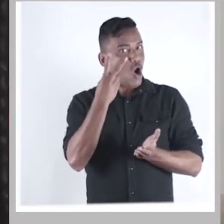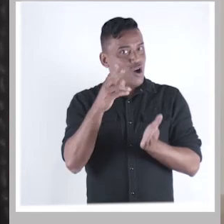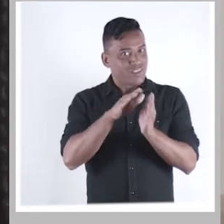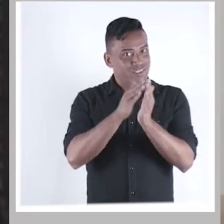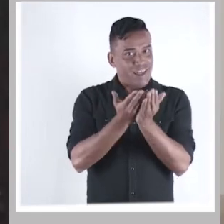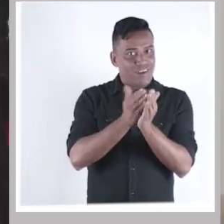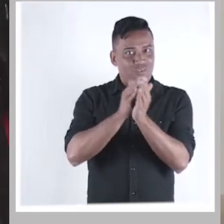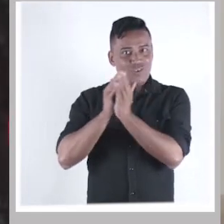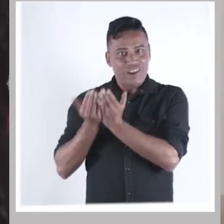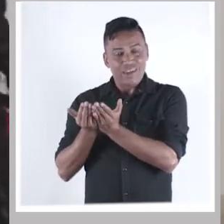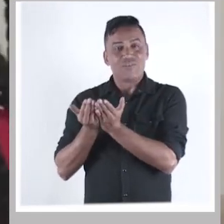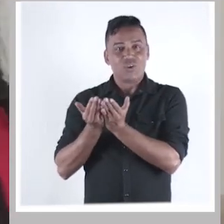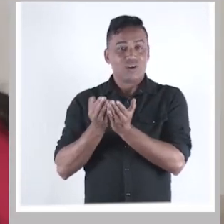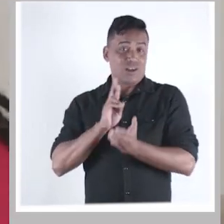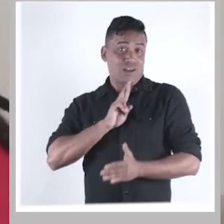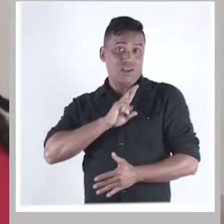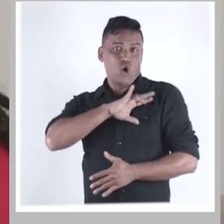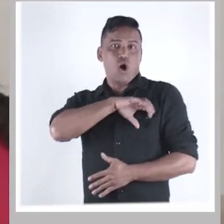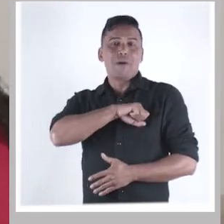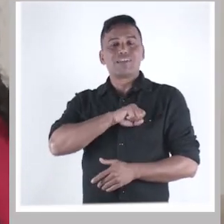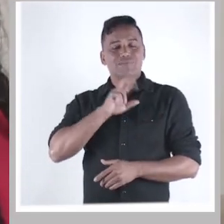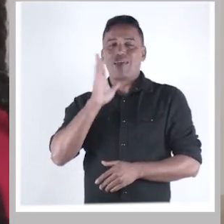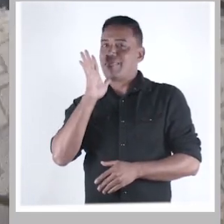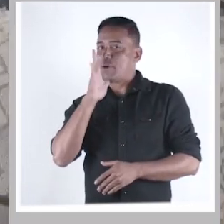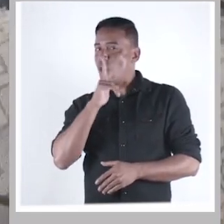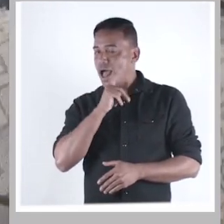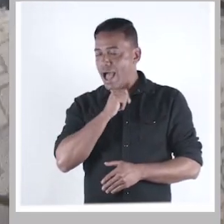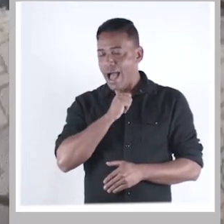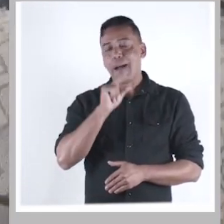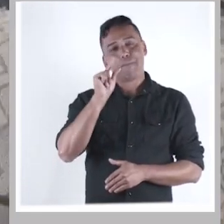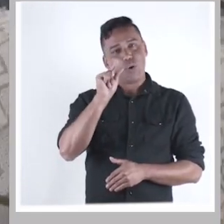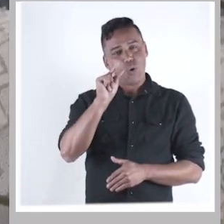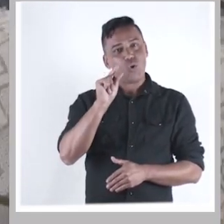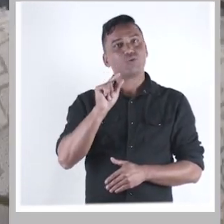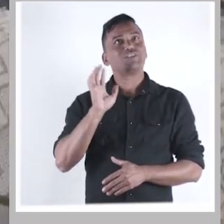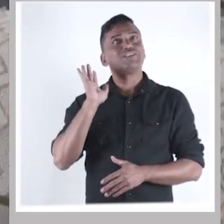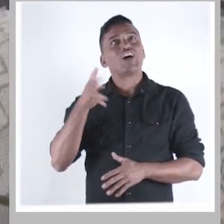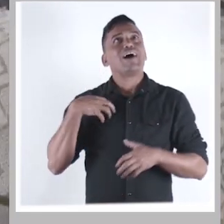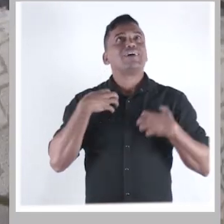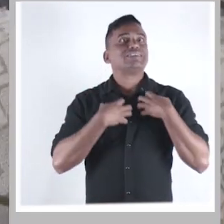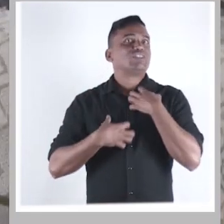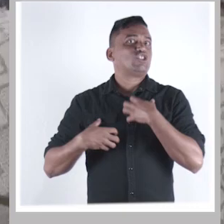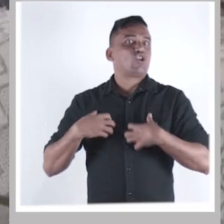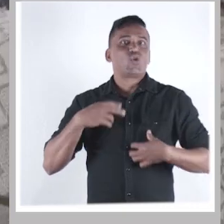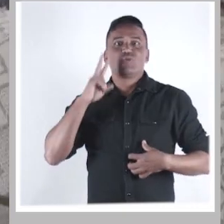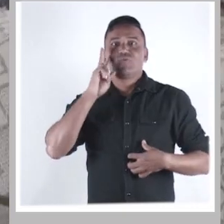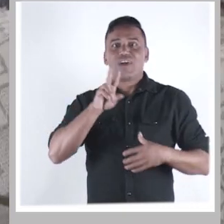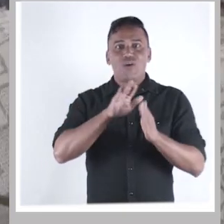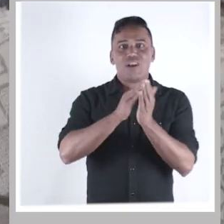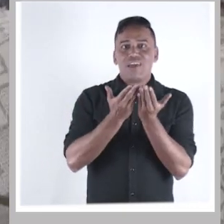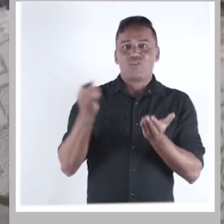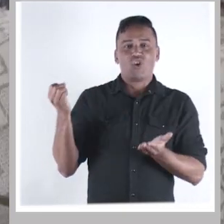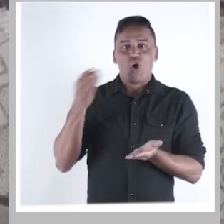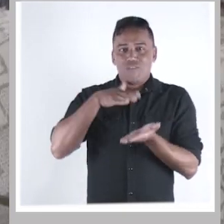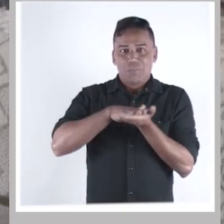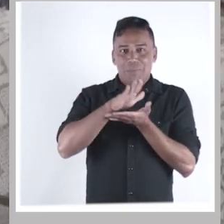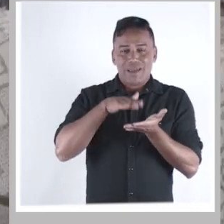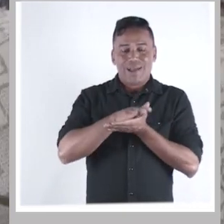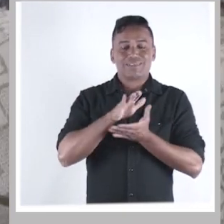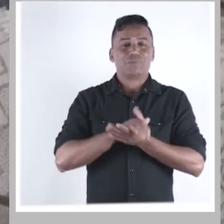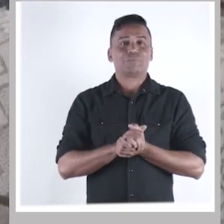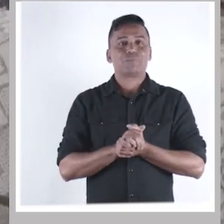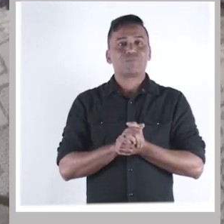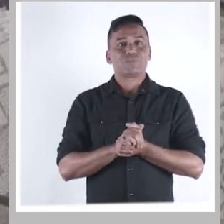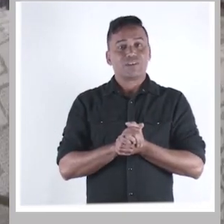você está em produção, né? O romance demora mais um pouco. Mas já estamos ansiosos. Muitíssimo obrigada.